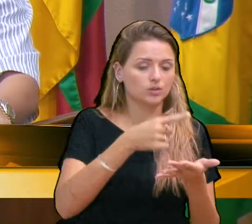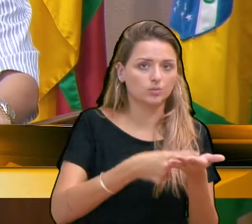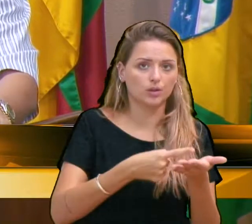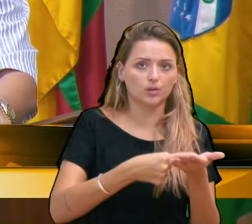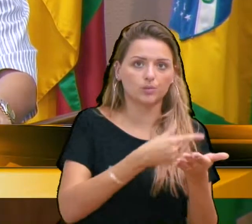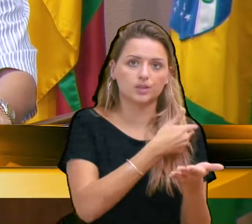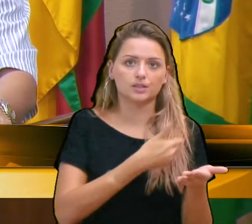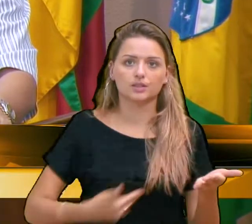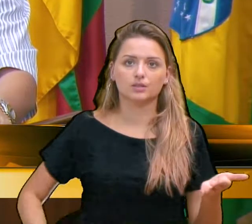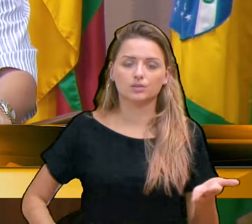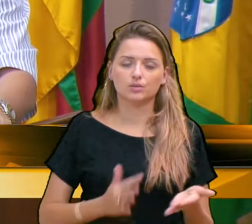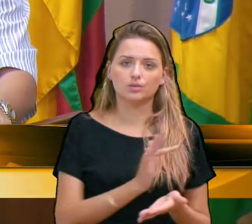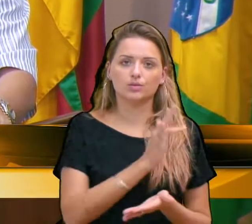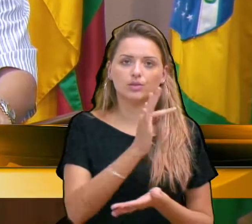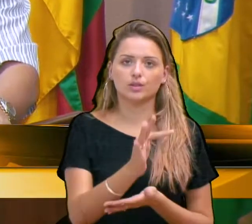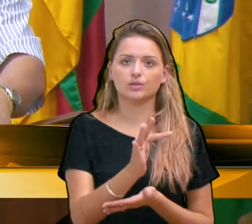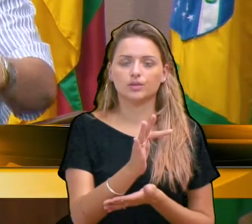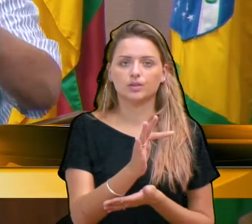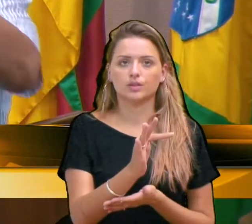governo federal,